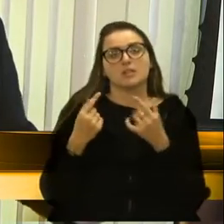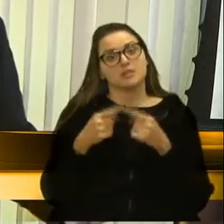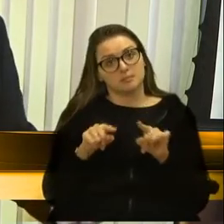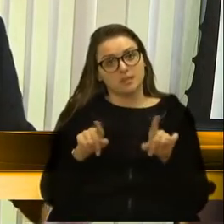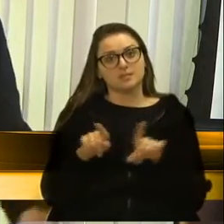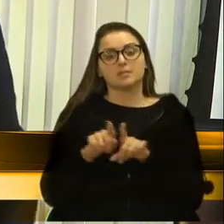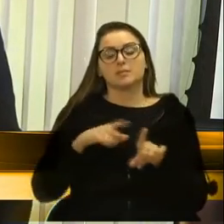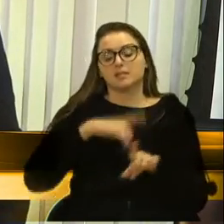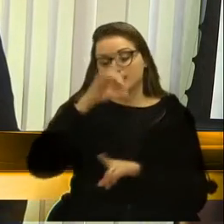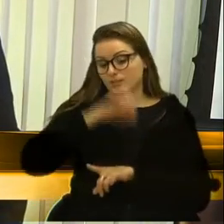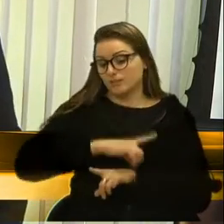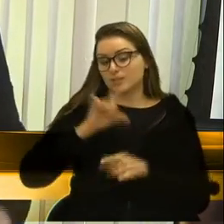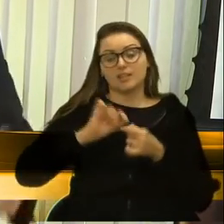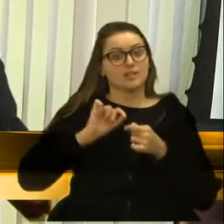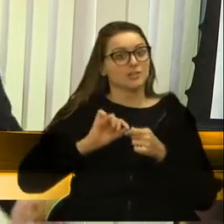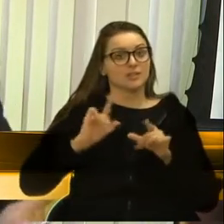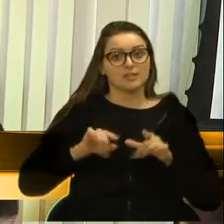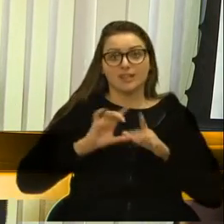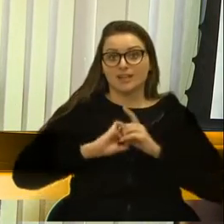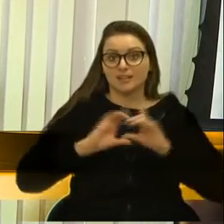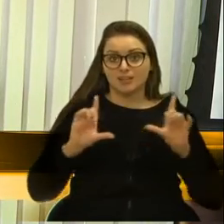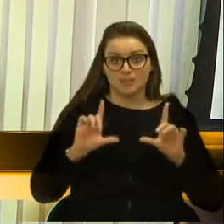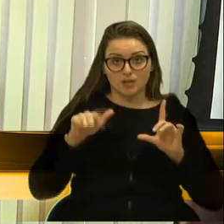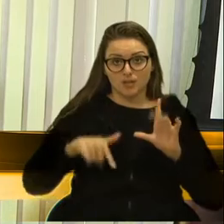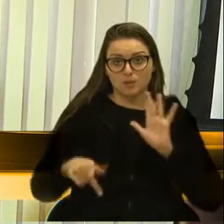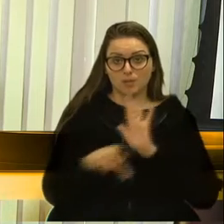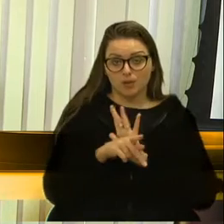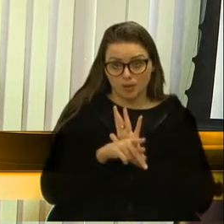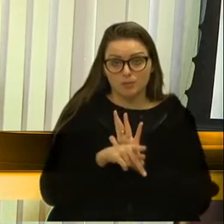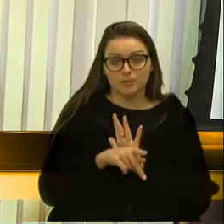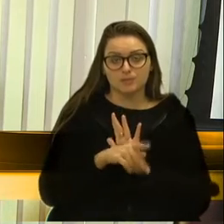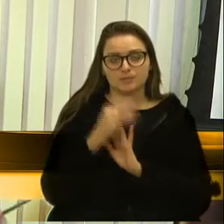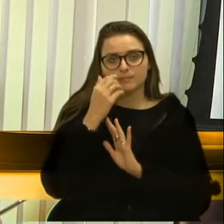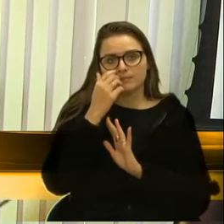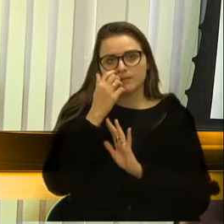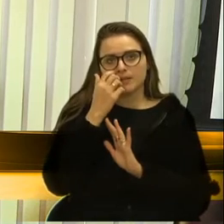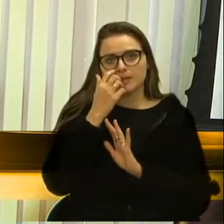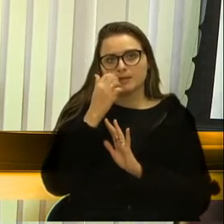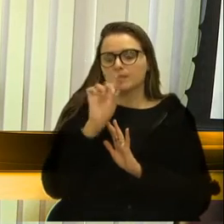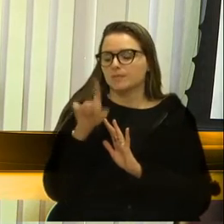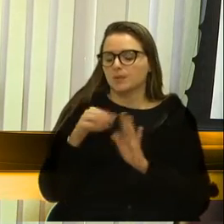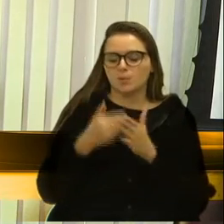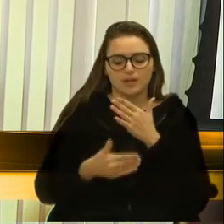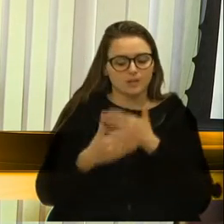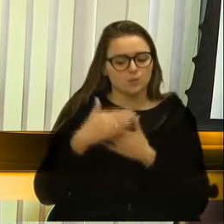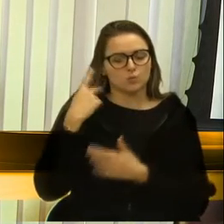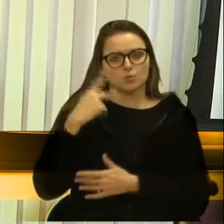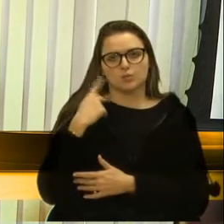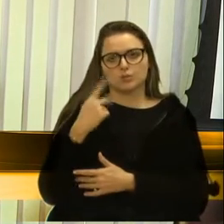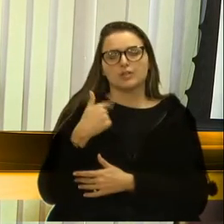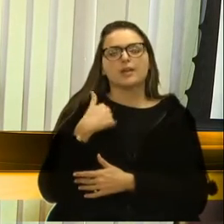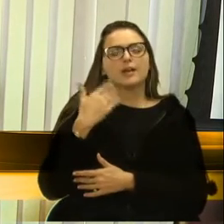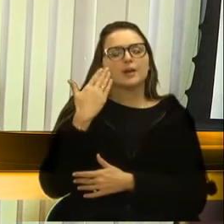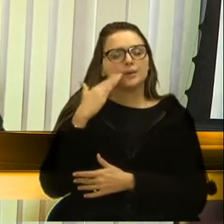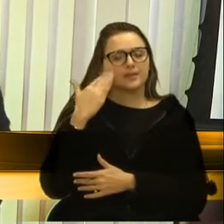seu direito de fazer isso. É normal que faça. Então, eu acho que nem tudo é politicagem. Entendo